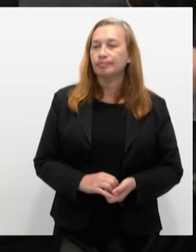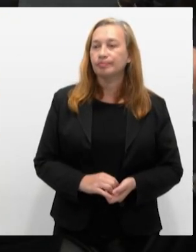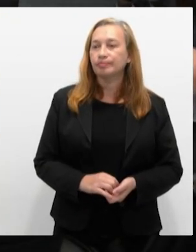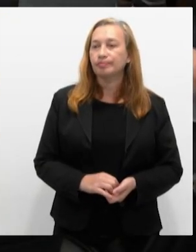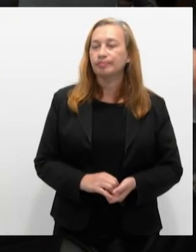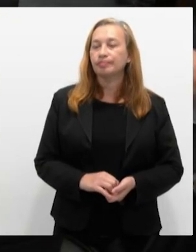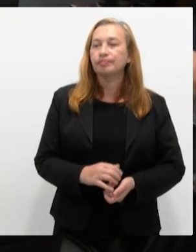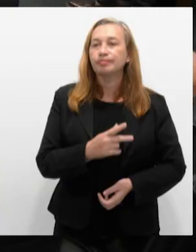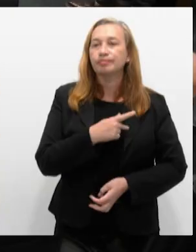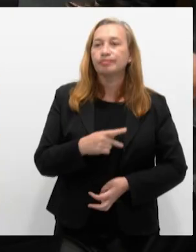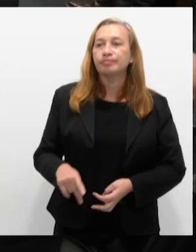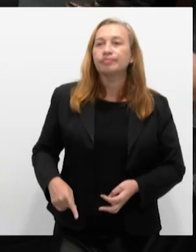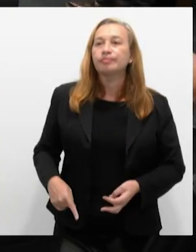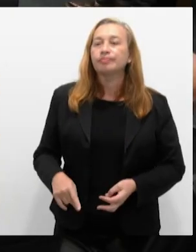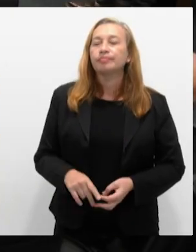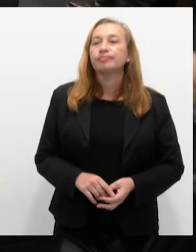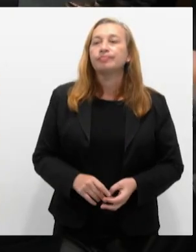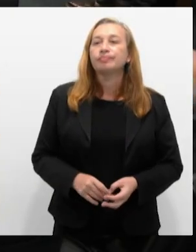Presidente.